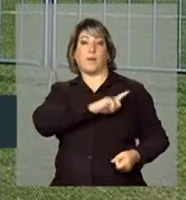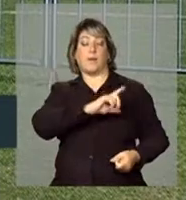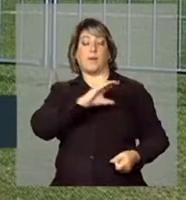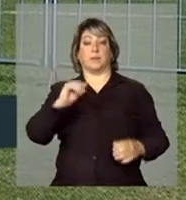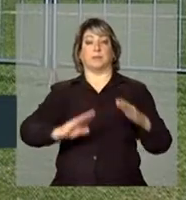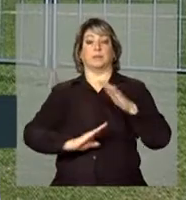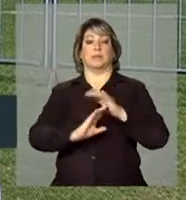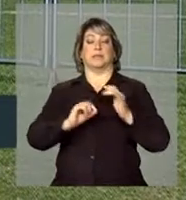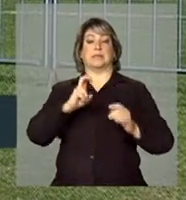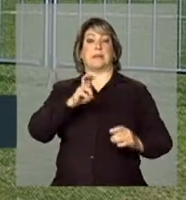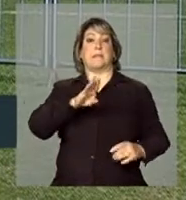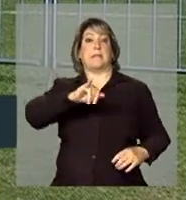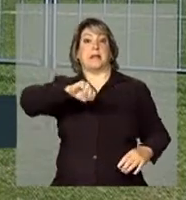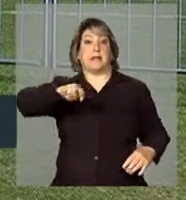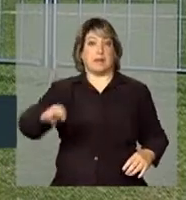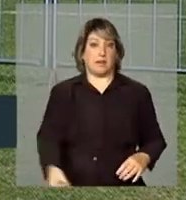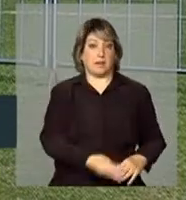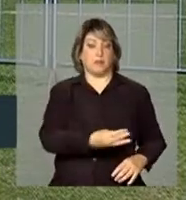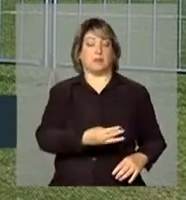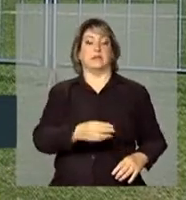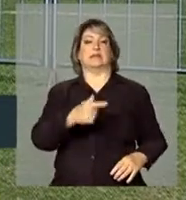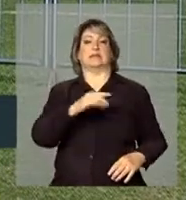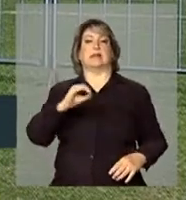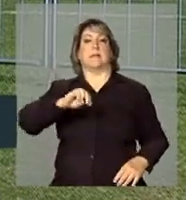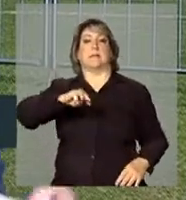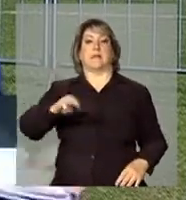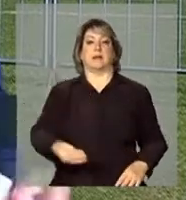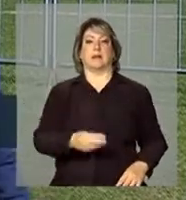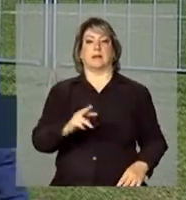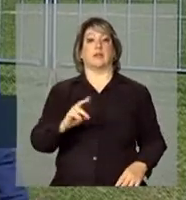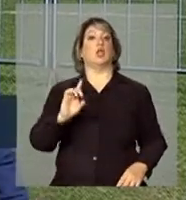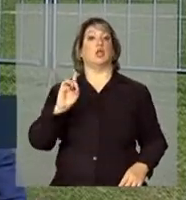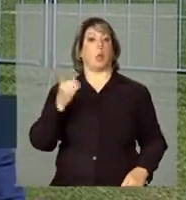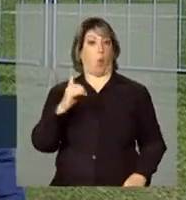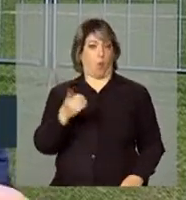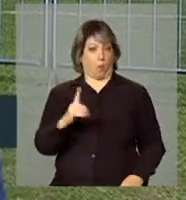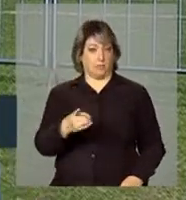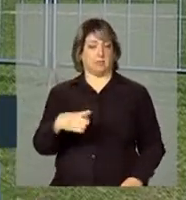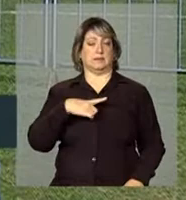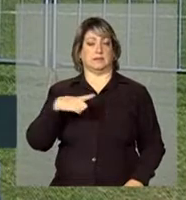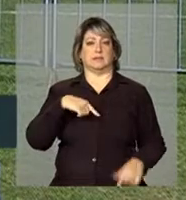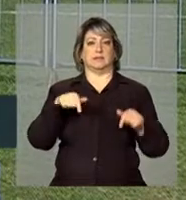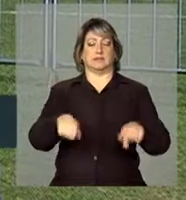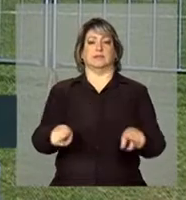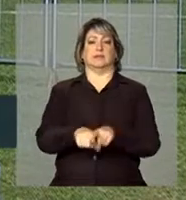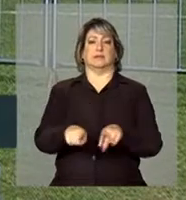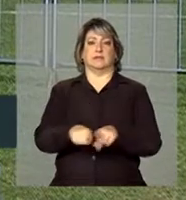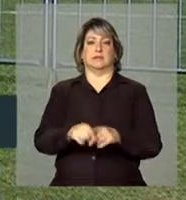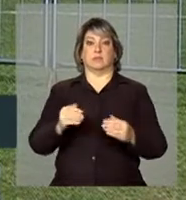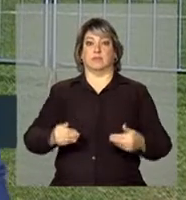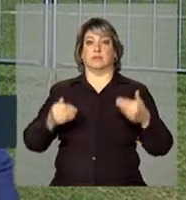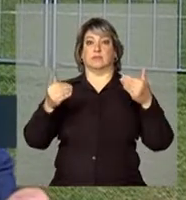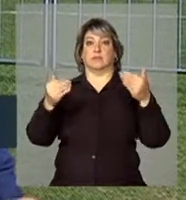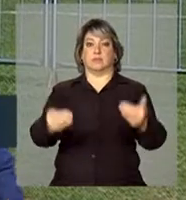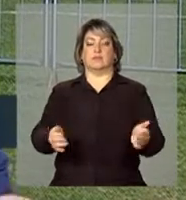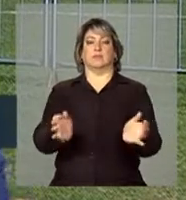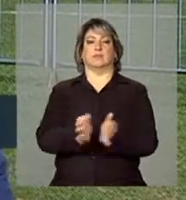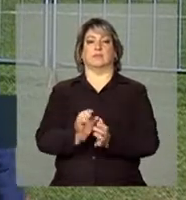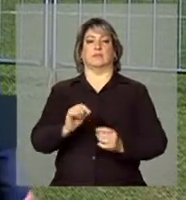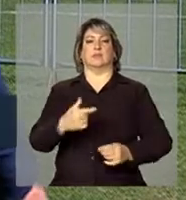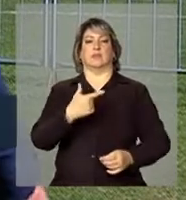5 bilhões e 700 milhões de reais, de dólares, perdão. Já é um avanço em relação a 2011, cerca